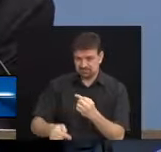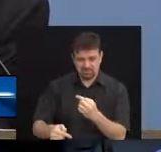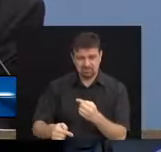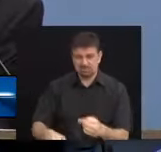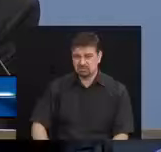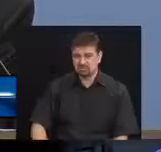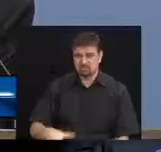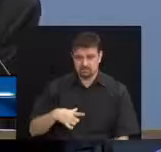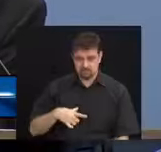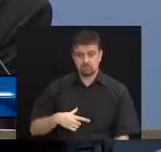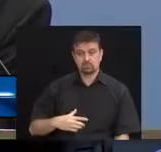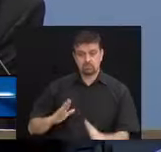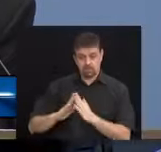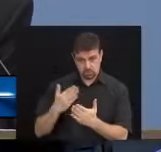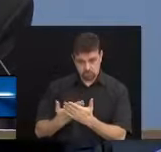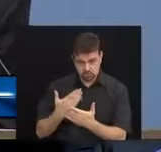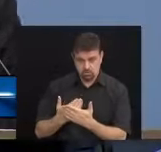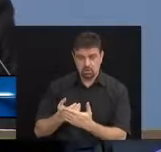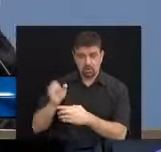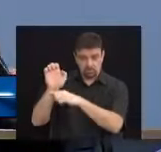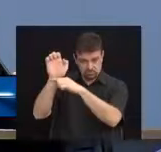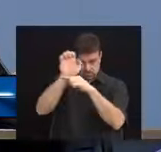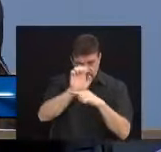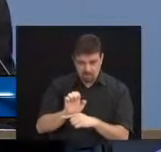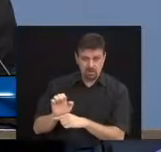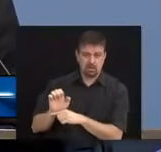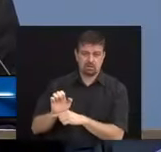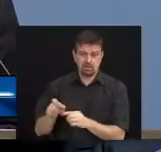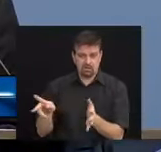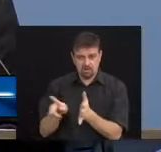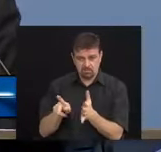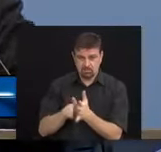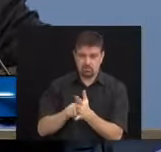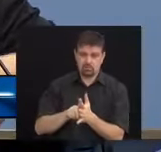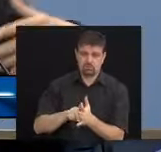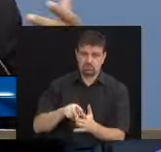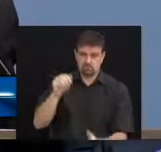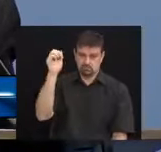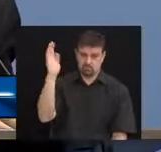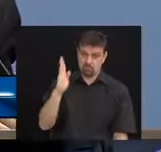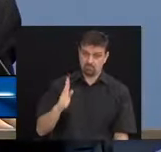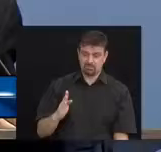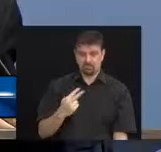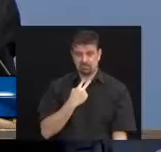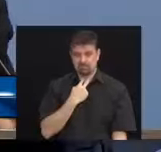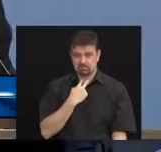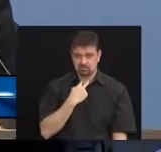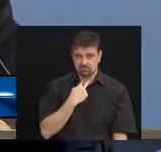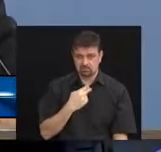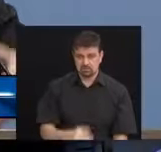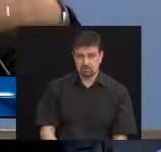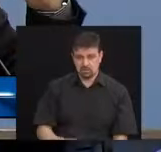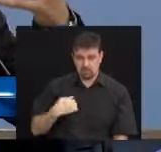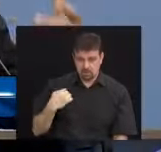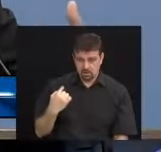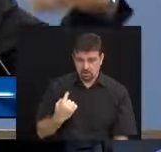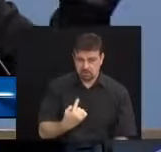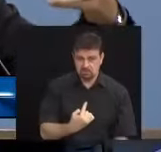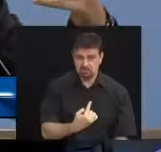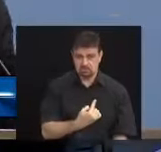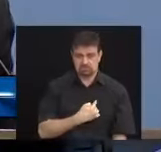verdade que a escola é estadual, não é da federação, mas não é possível que nós venhamos ser